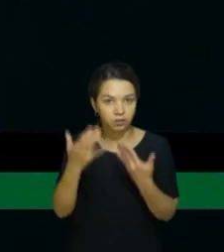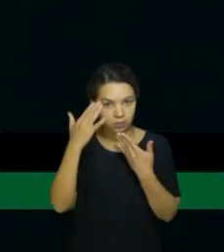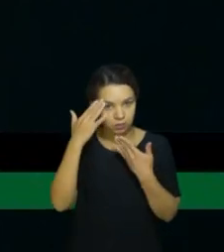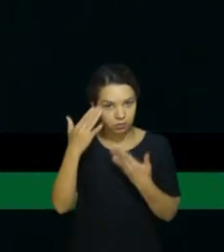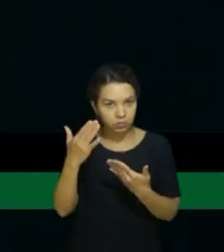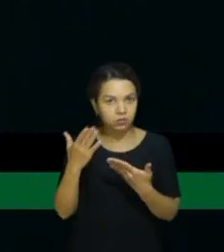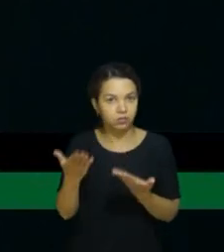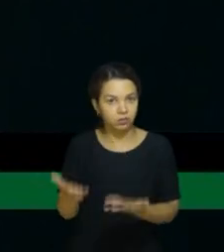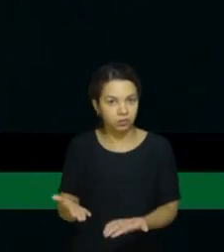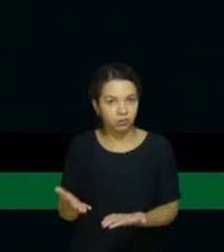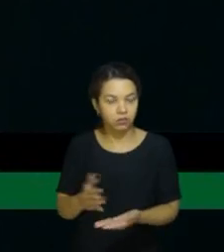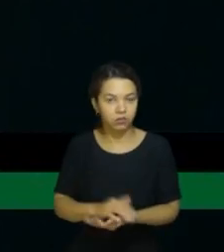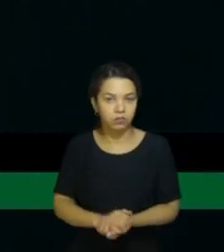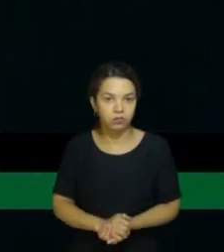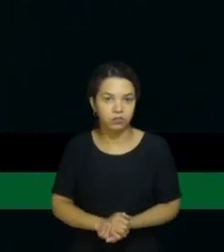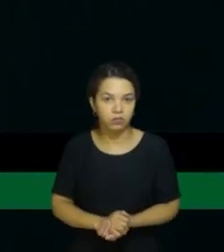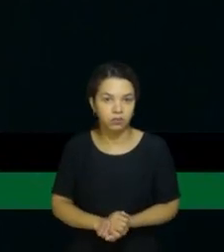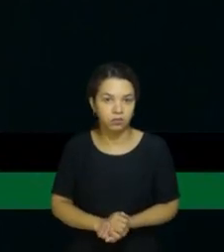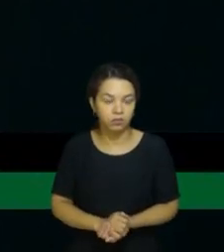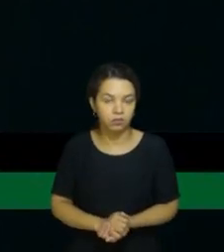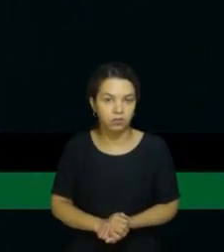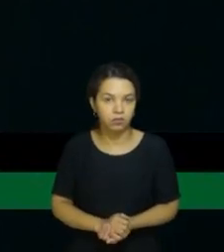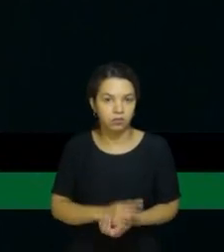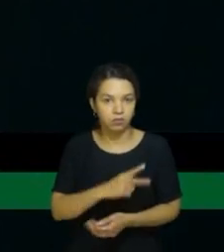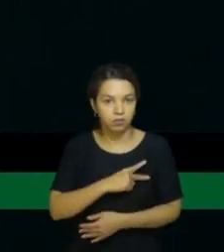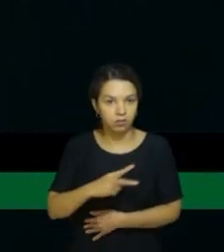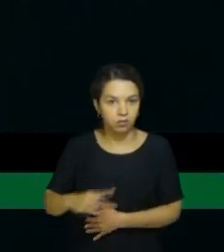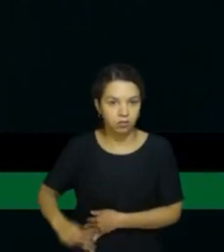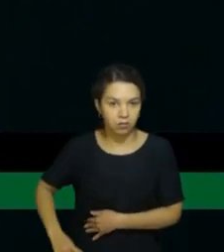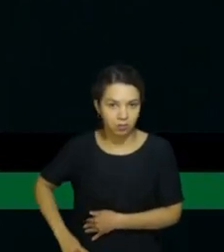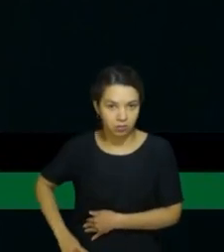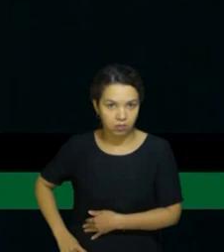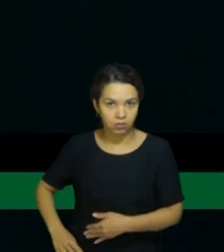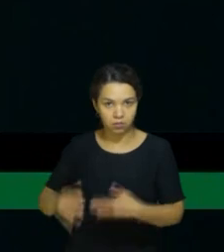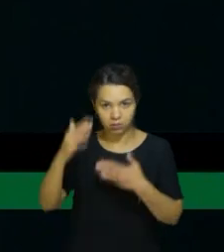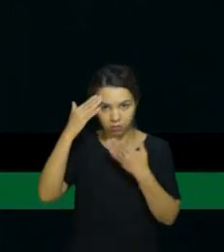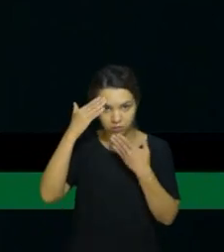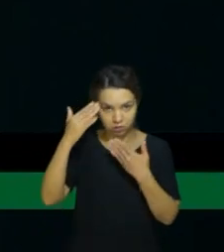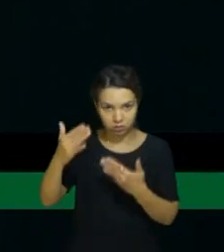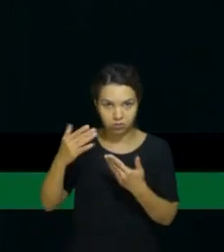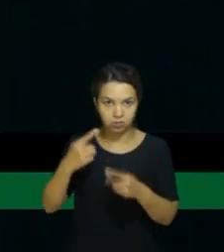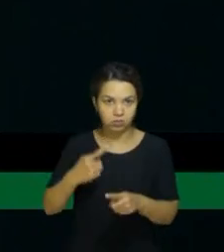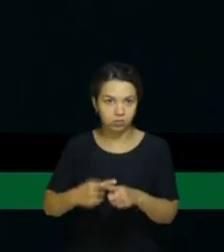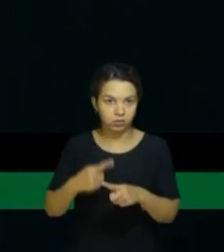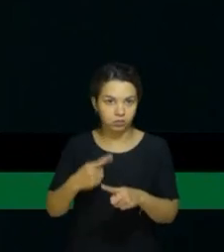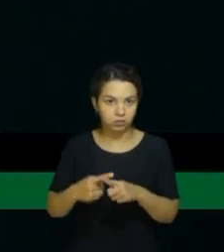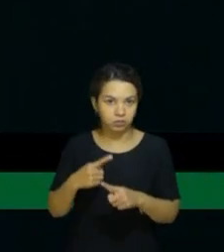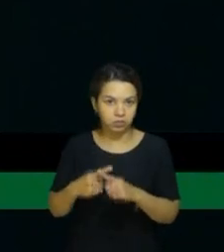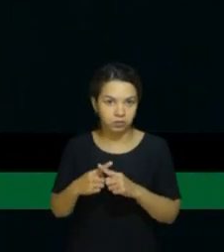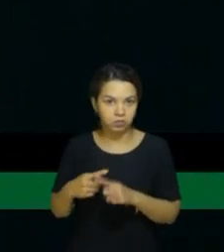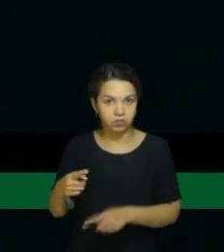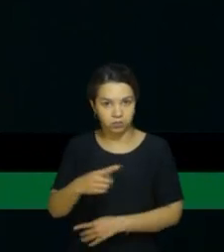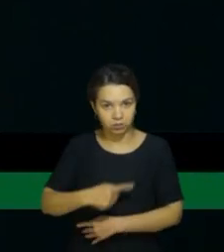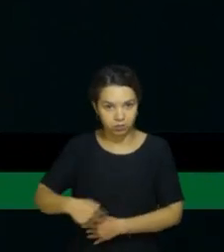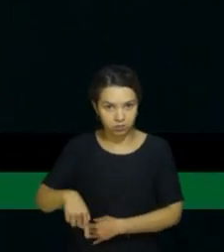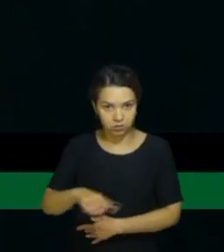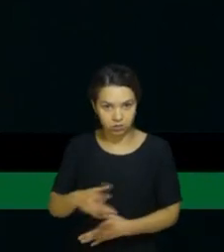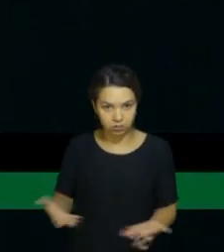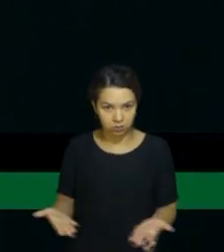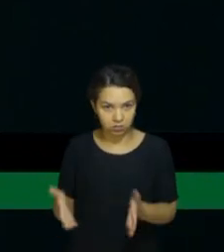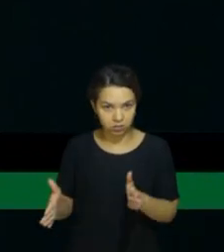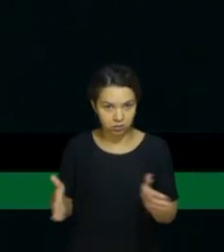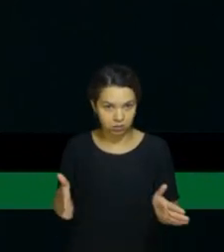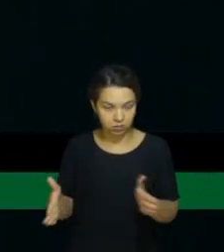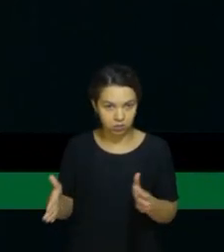sua a sua atitude como presidente agradecer porque nós estamos num momento da